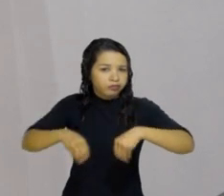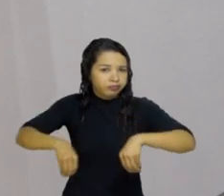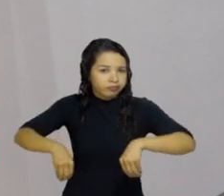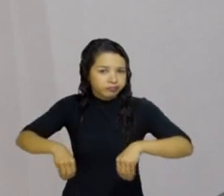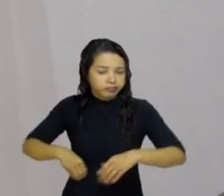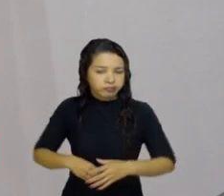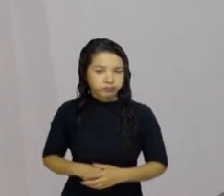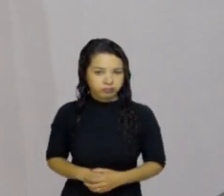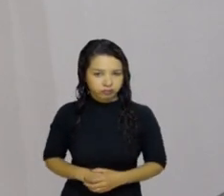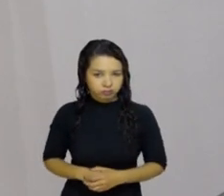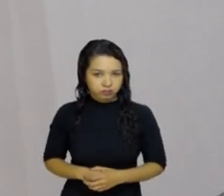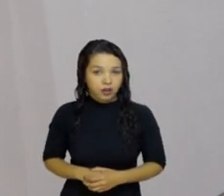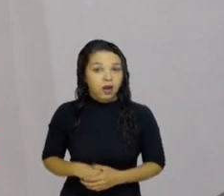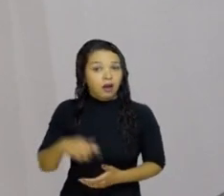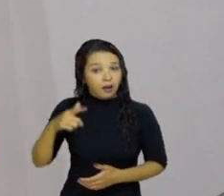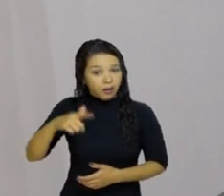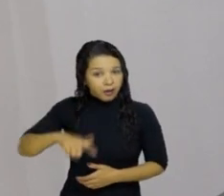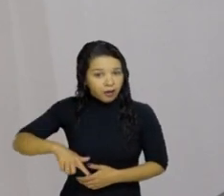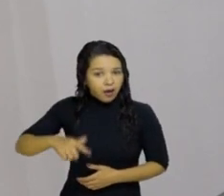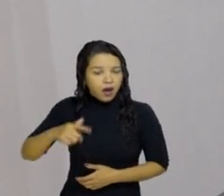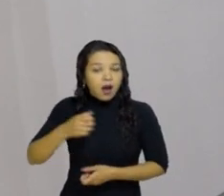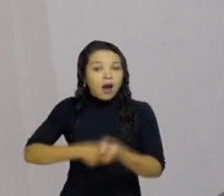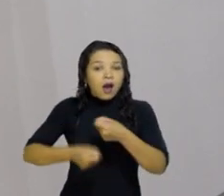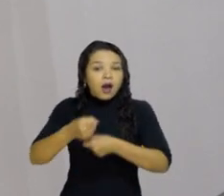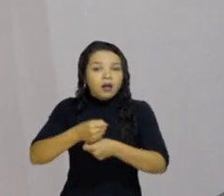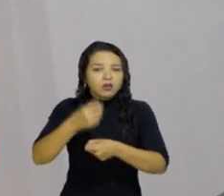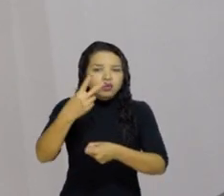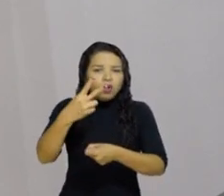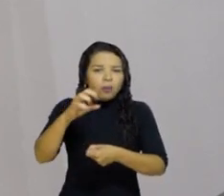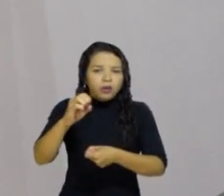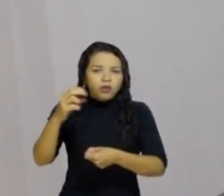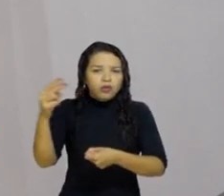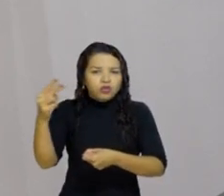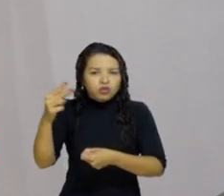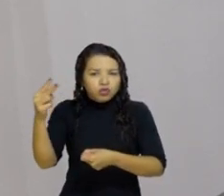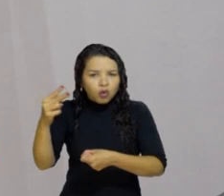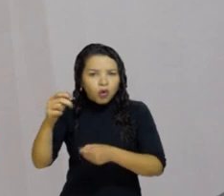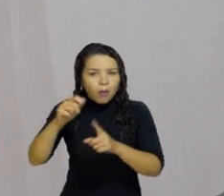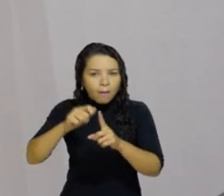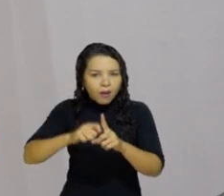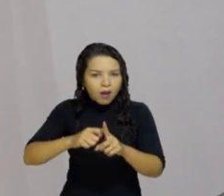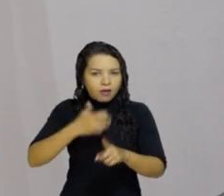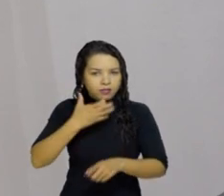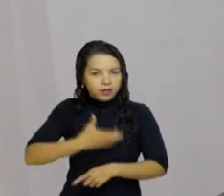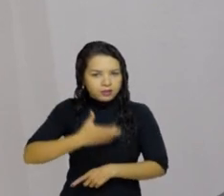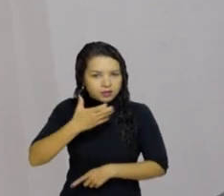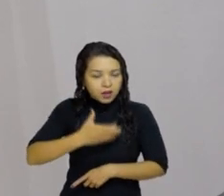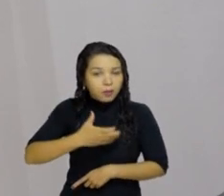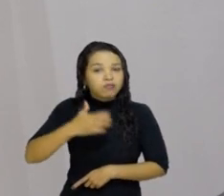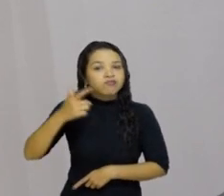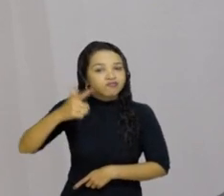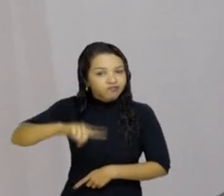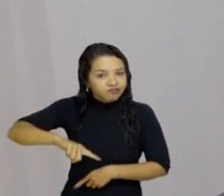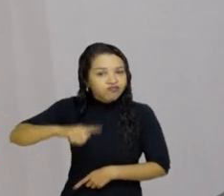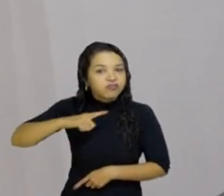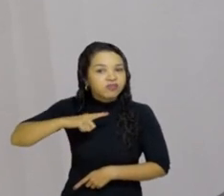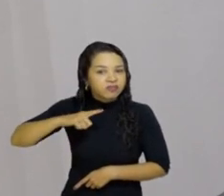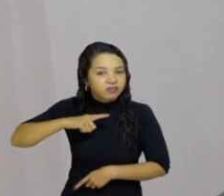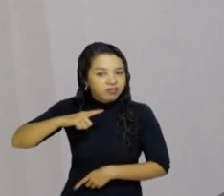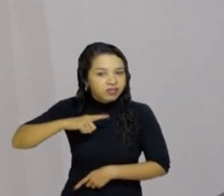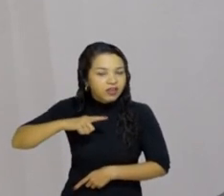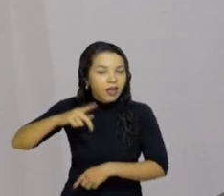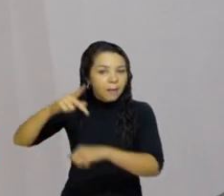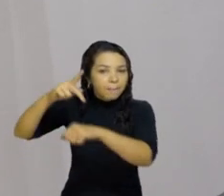de 2022, lembram-se os senhores, um outro desprendimento de terra ocorreu no Morro dos Cavalos, no